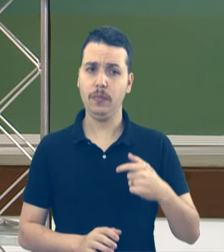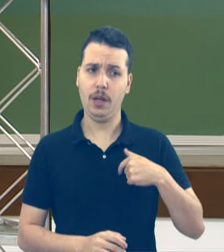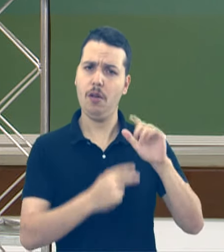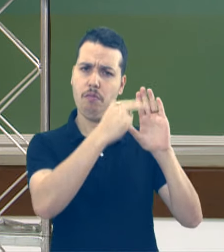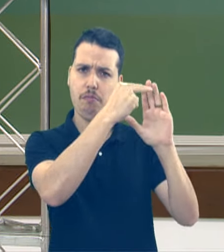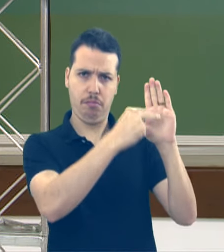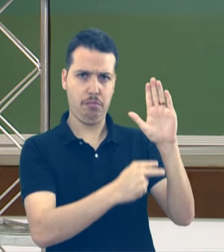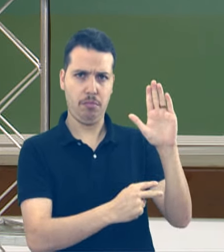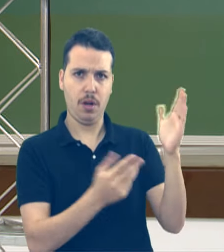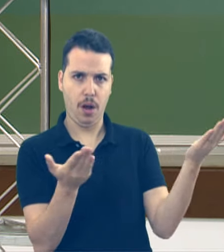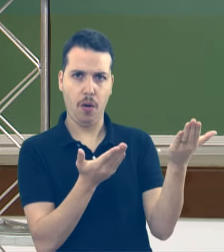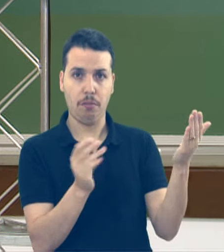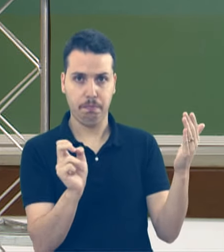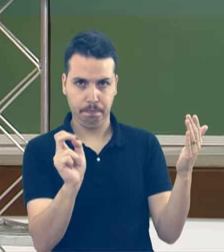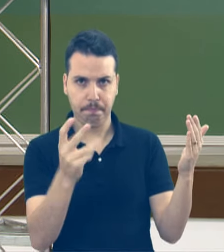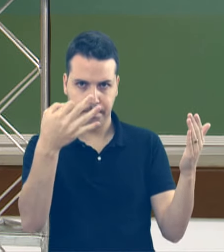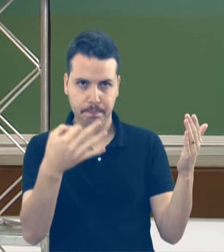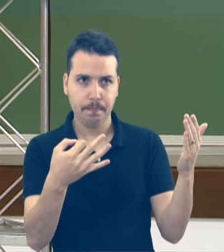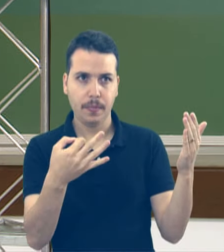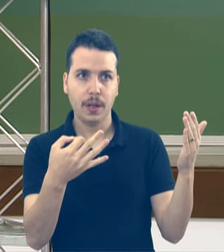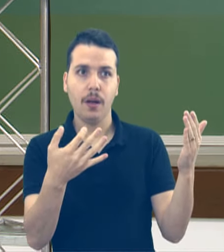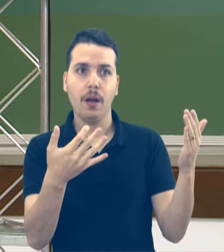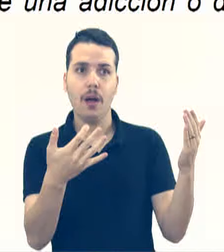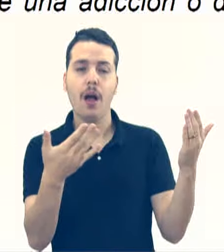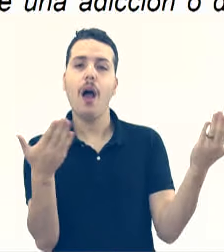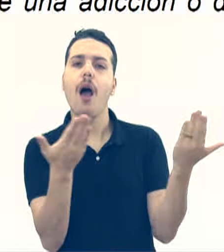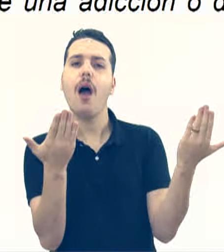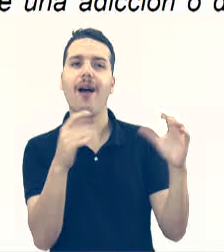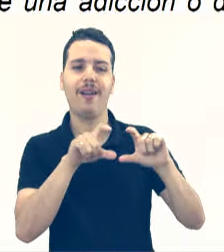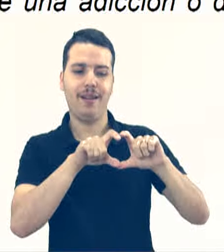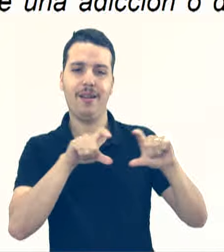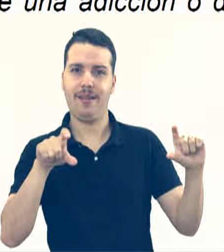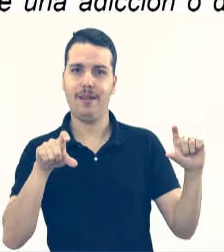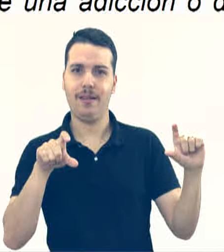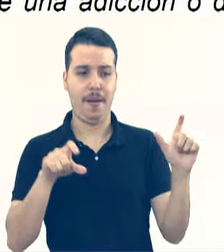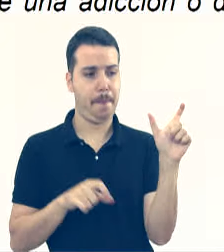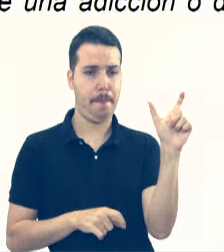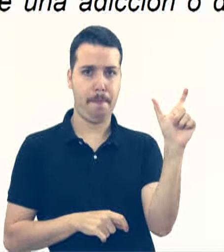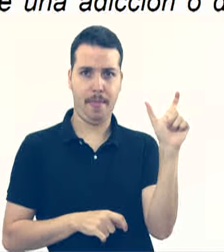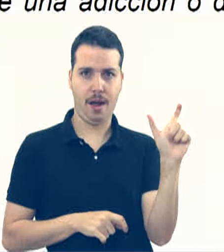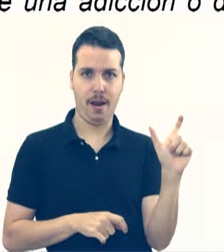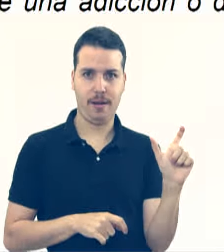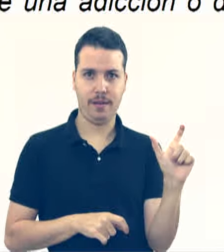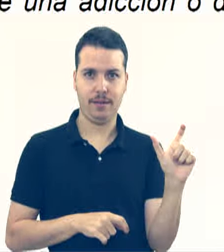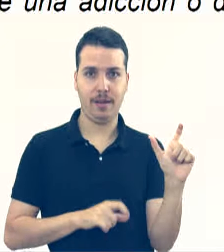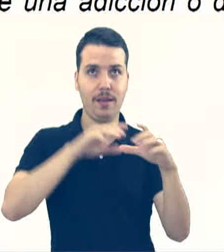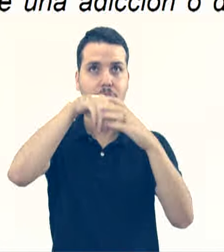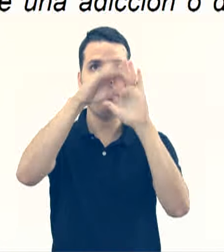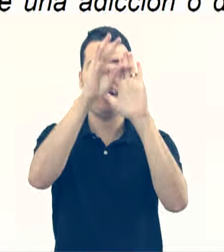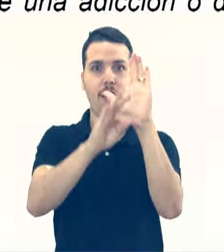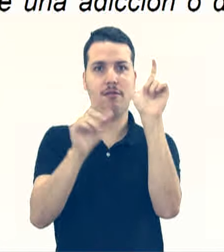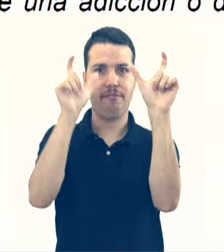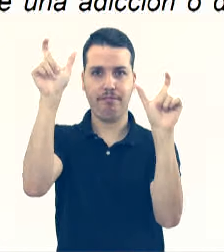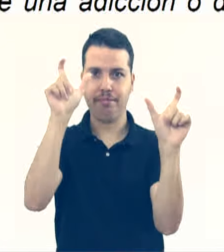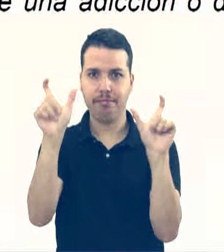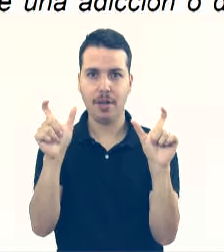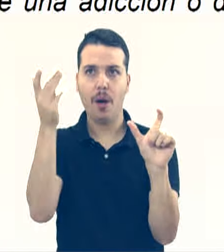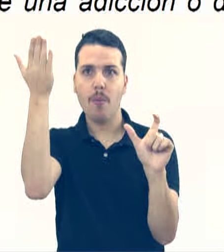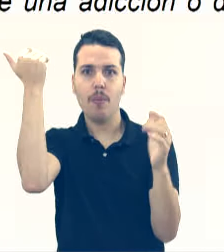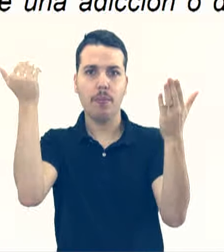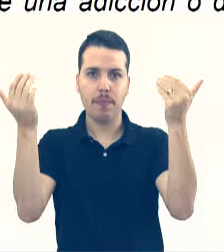aqui, correto? As palavras que foram retiradas deste